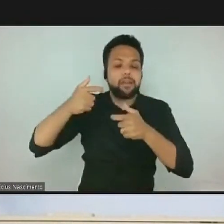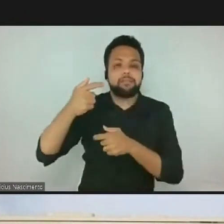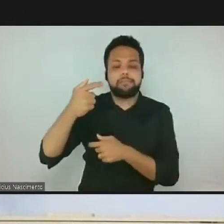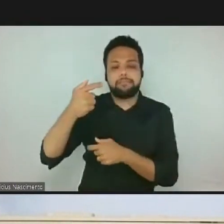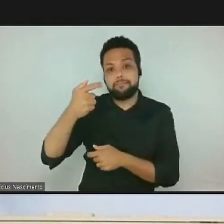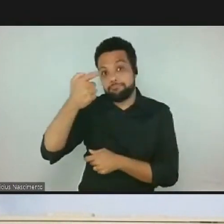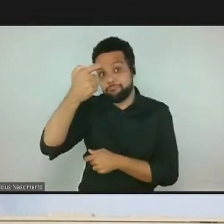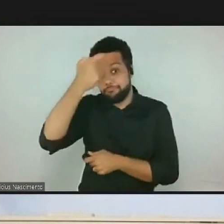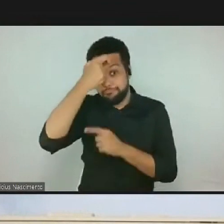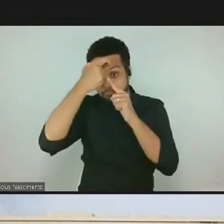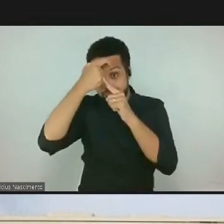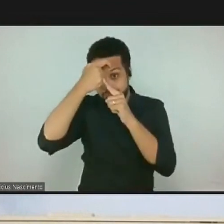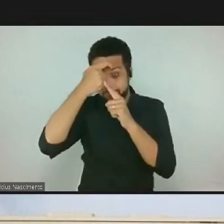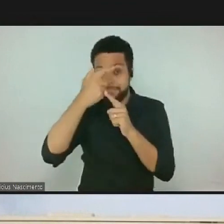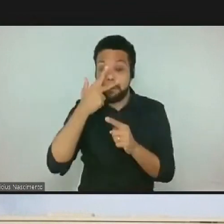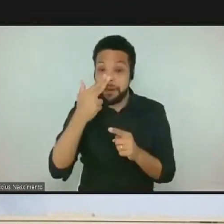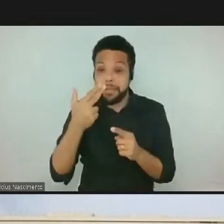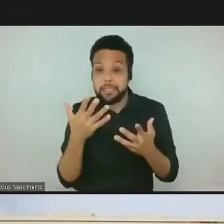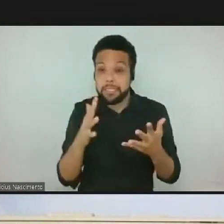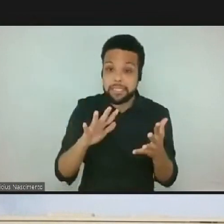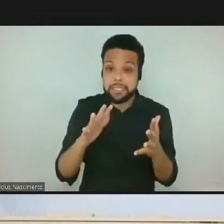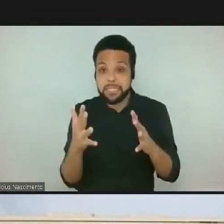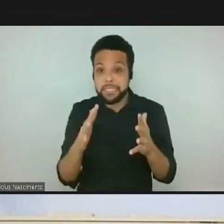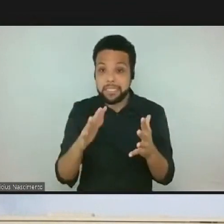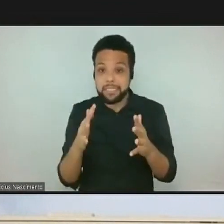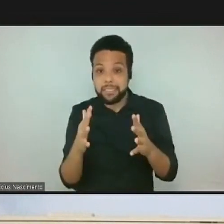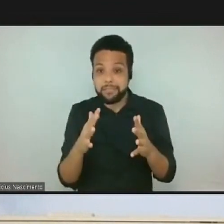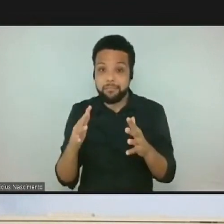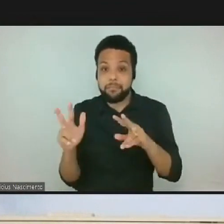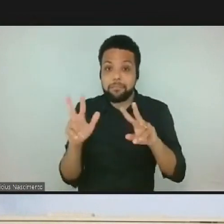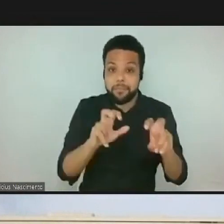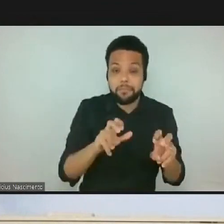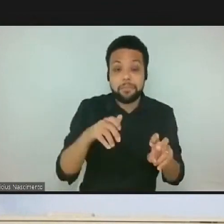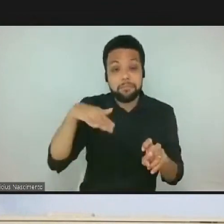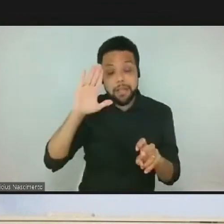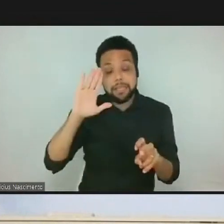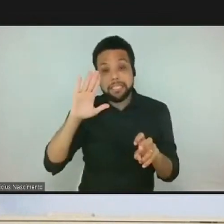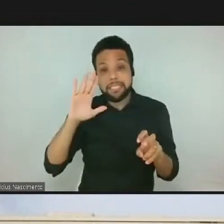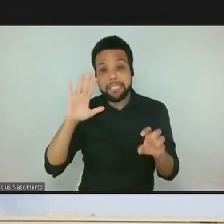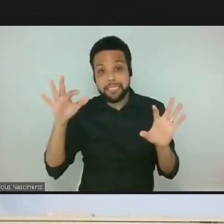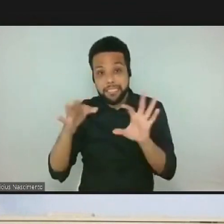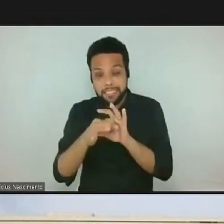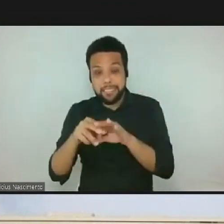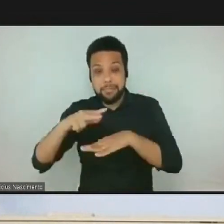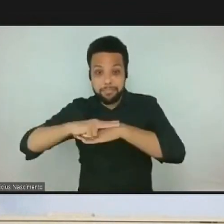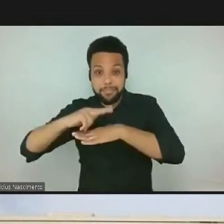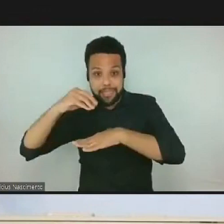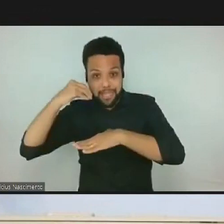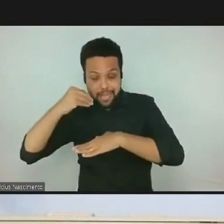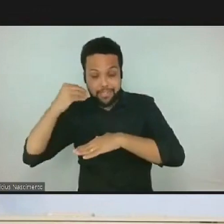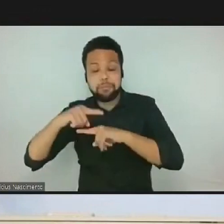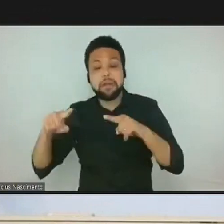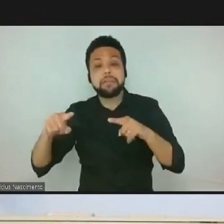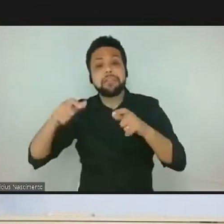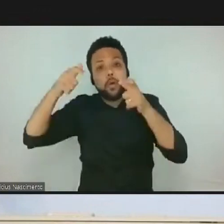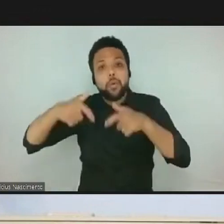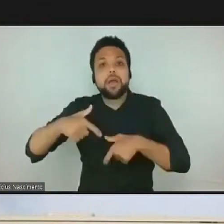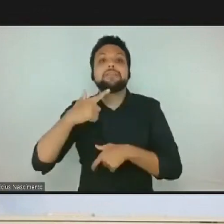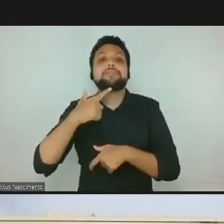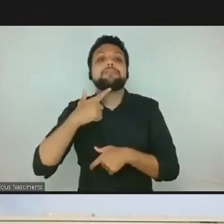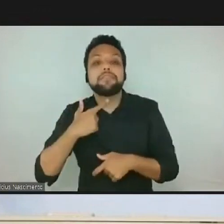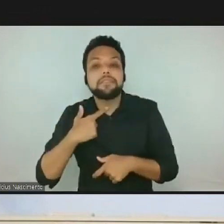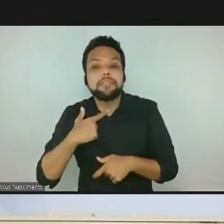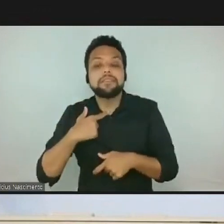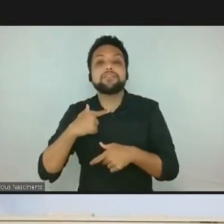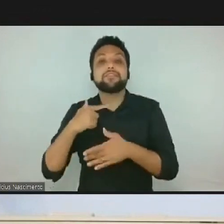parece que eu estou muito pendendo para as temáticas psicanalistas, mas eu acho que é o lugar do desejo. Então, o lugar do desenho